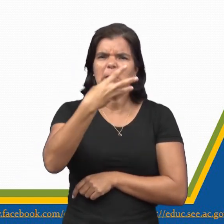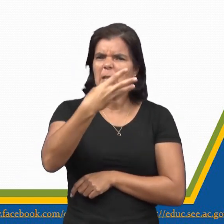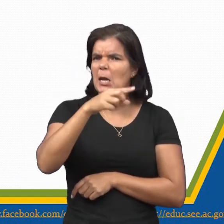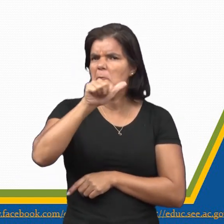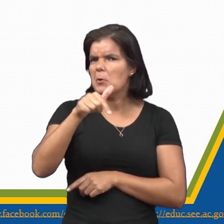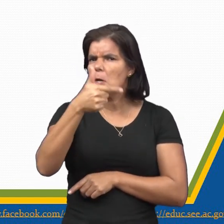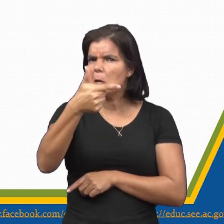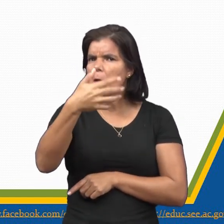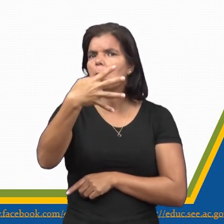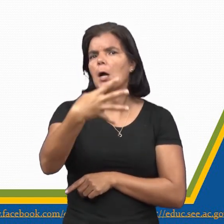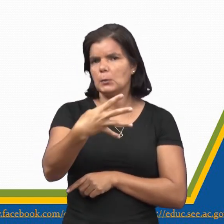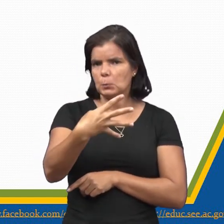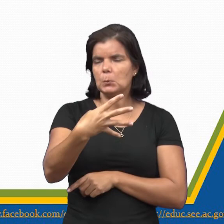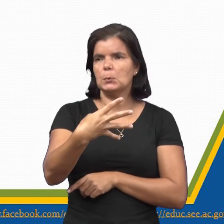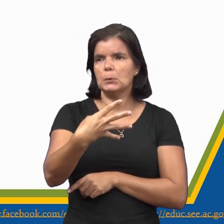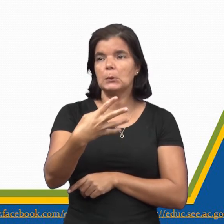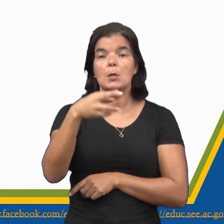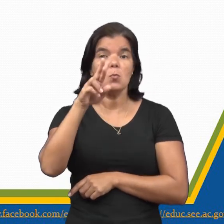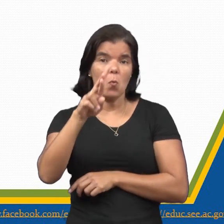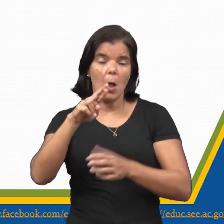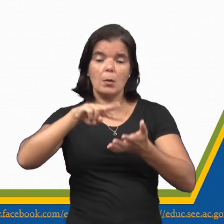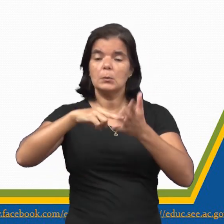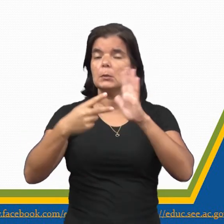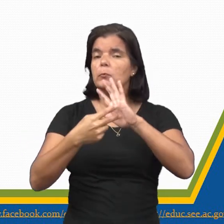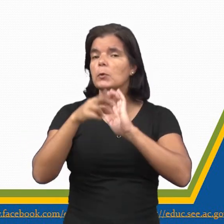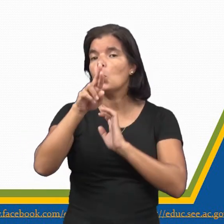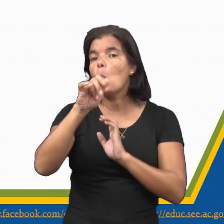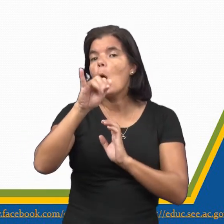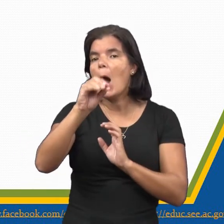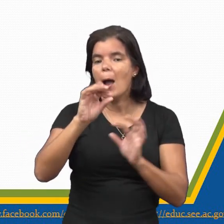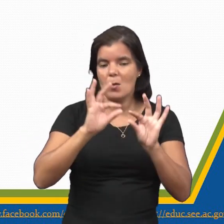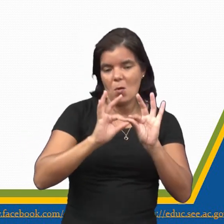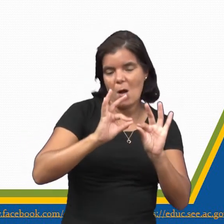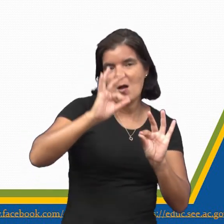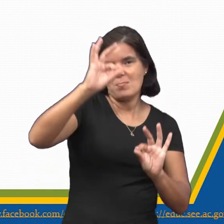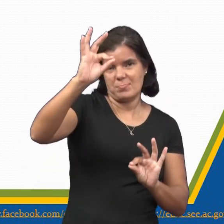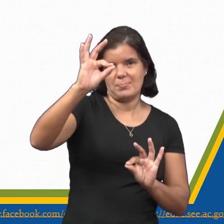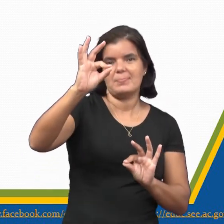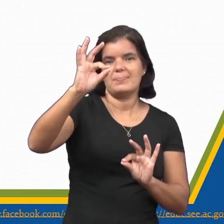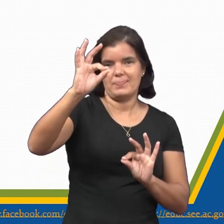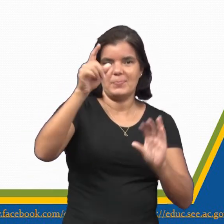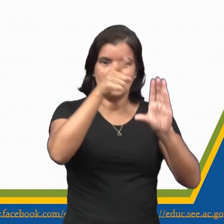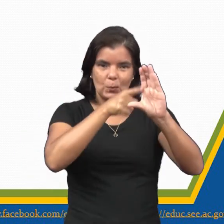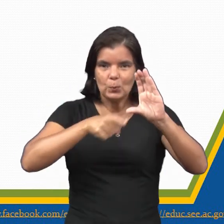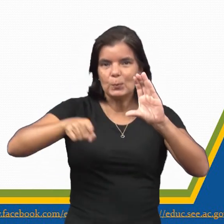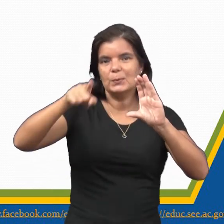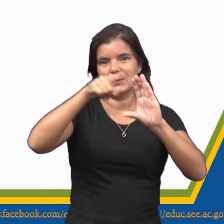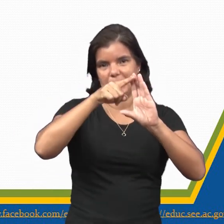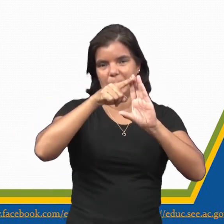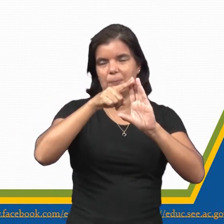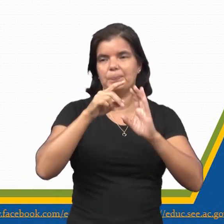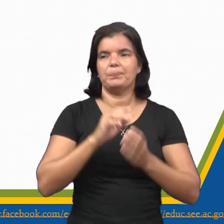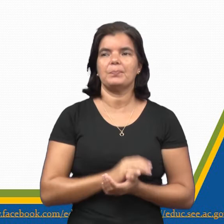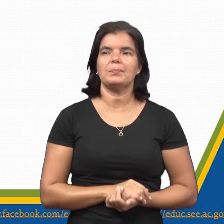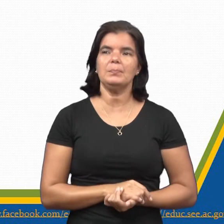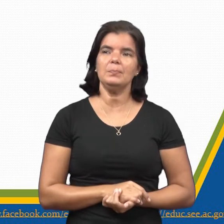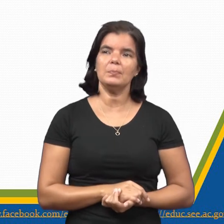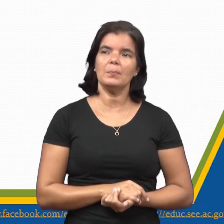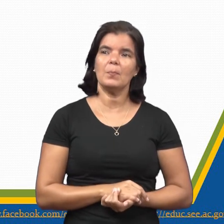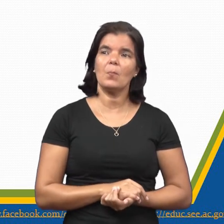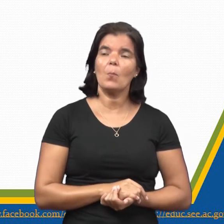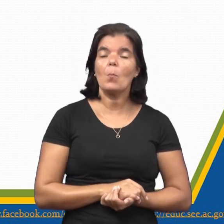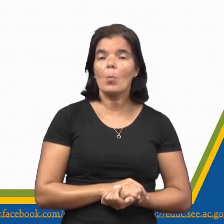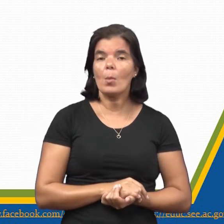r é o raio, que é a distância de qualquer ponto da circunferência ao seu centro.